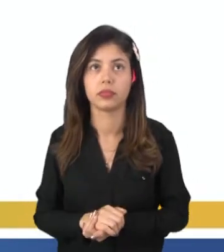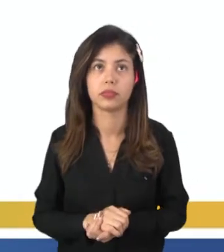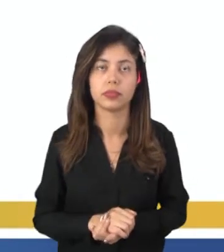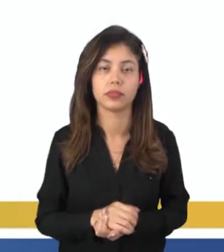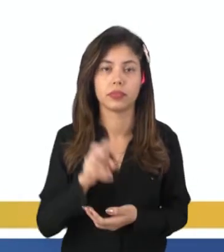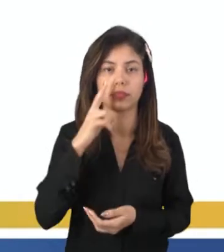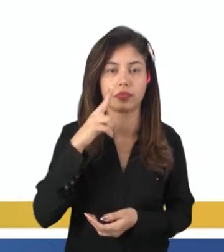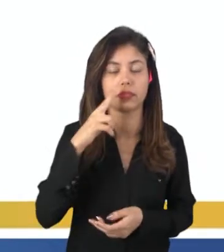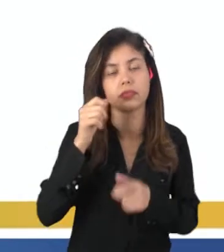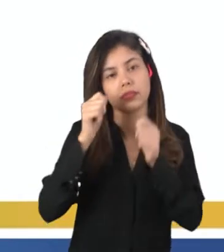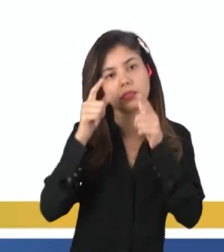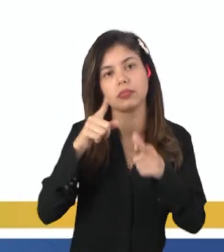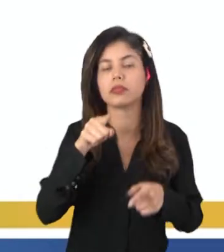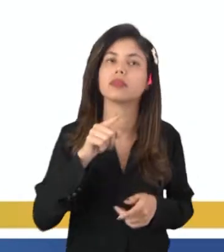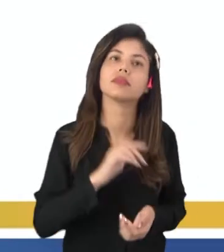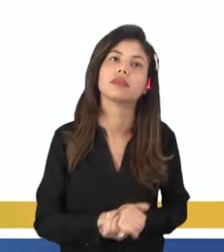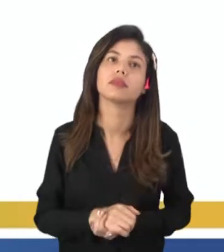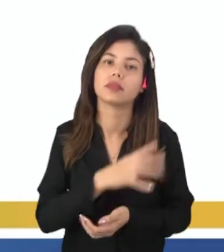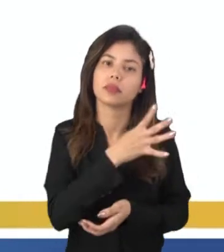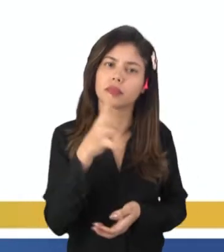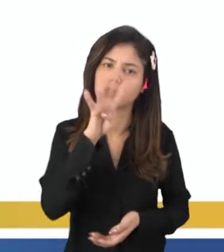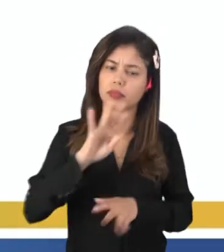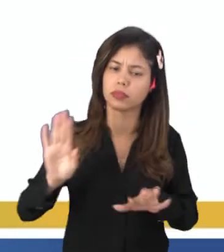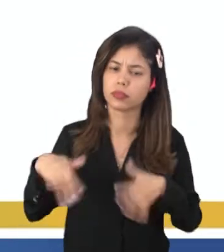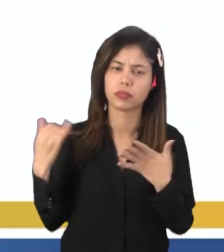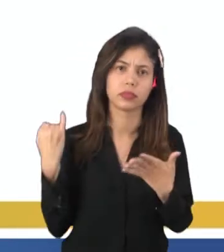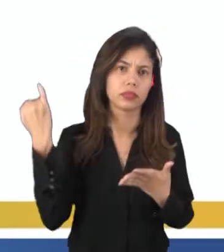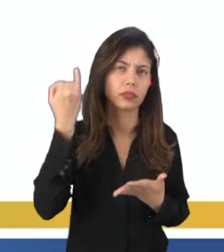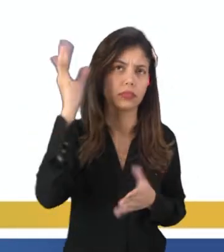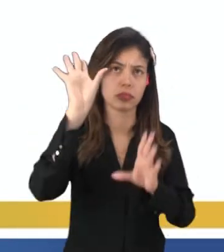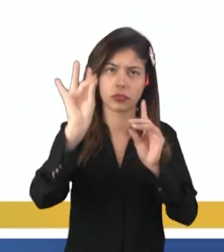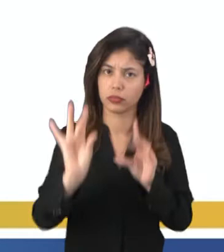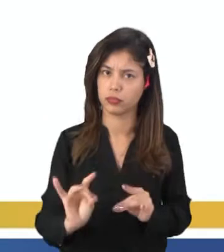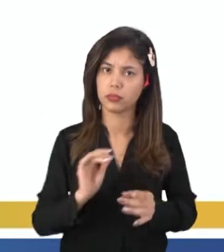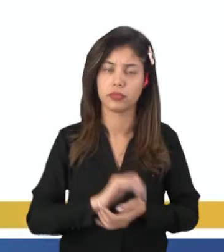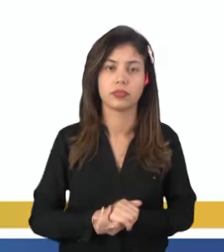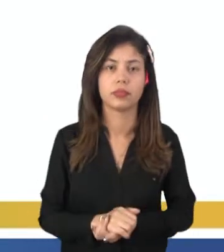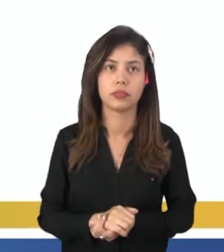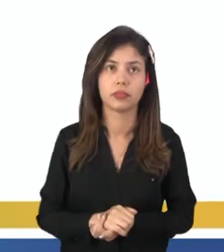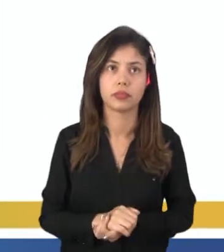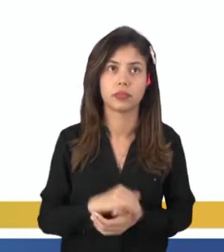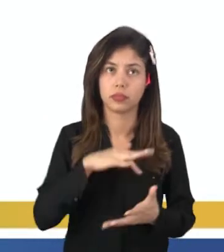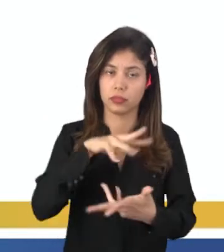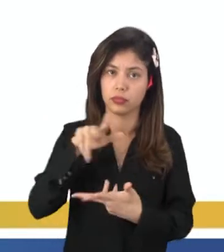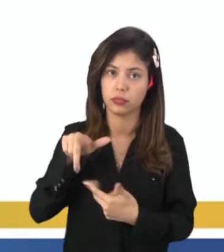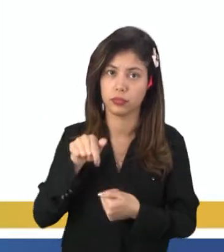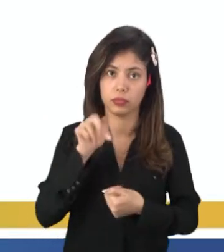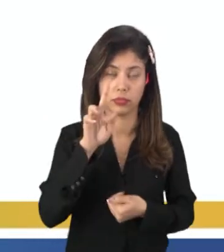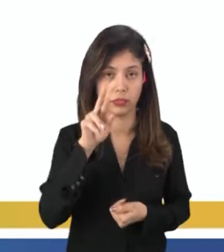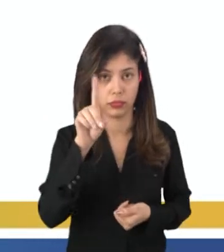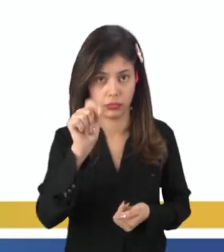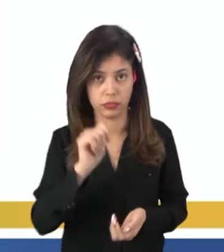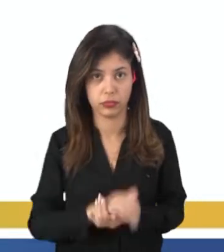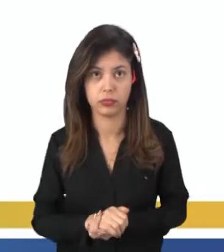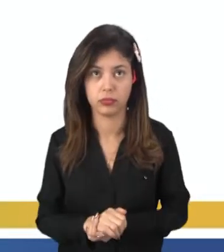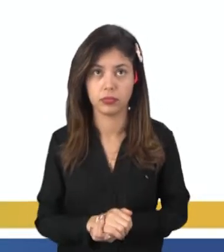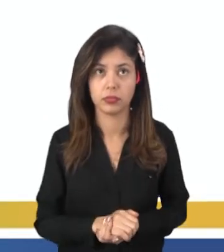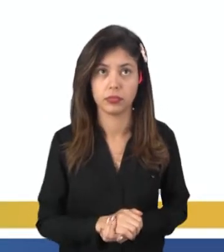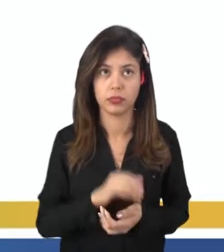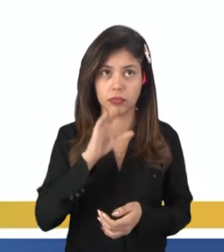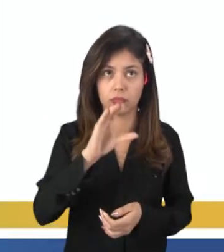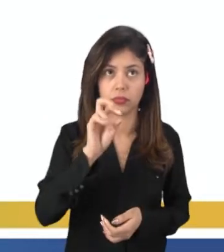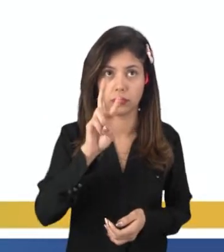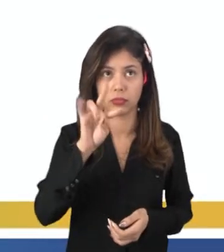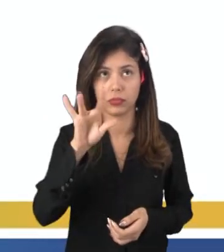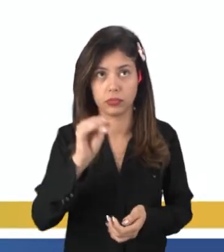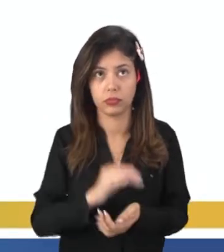Aqui vamos observar nesse quadro quais eram os principais deveres dos servos no mundo feudal. Tá? Aqui vamos observar lá a covéia, né?